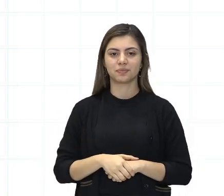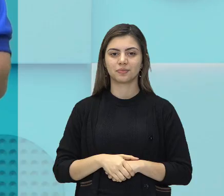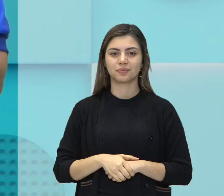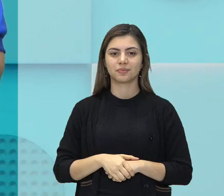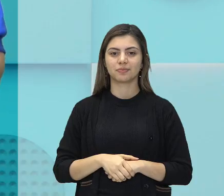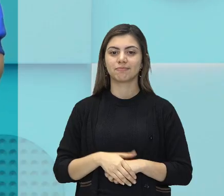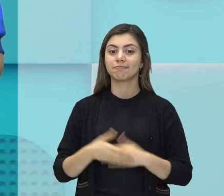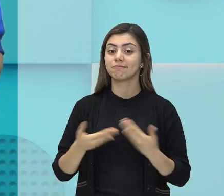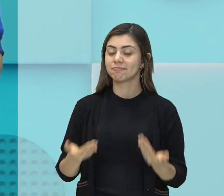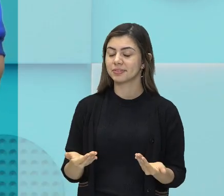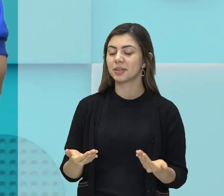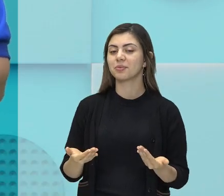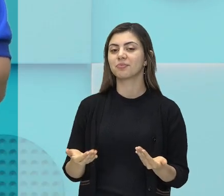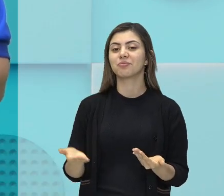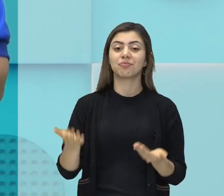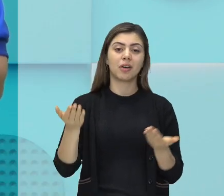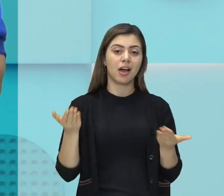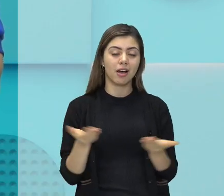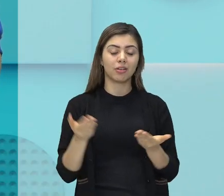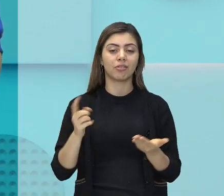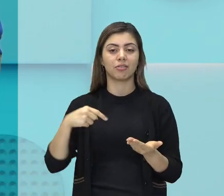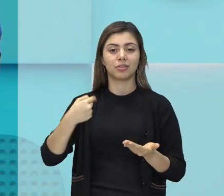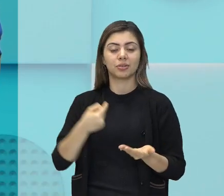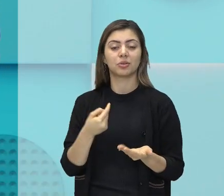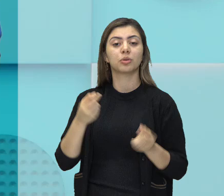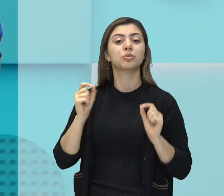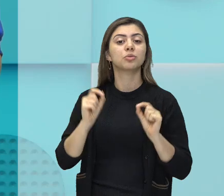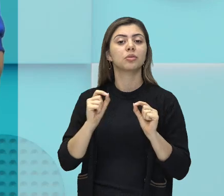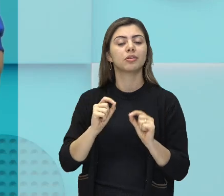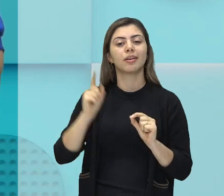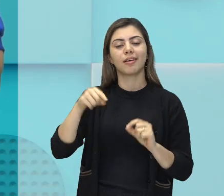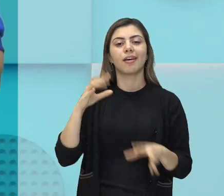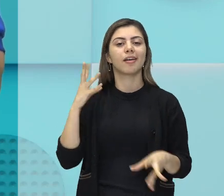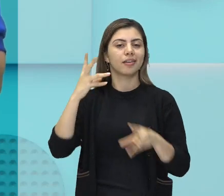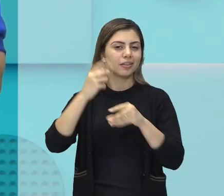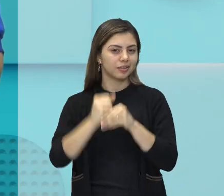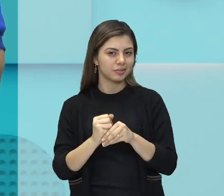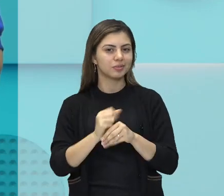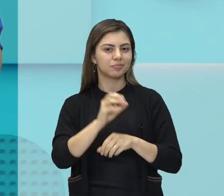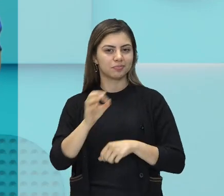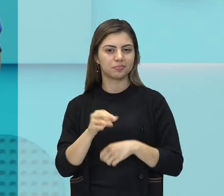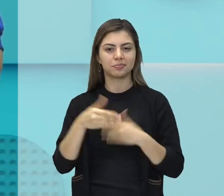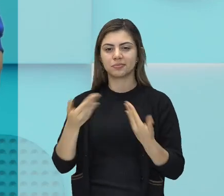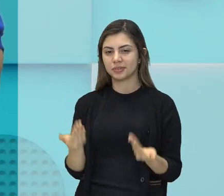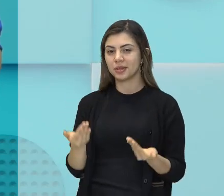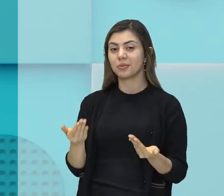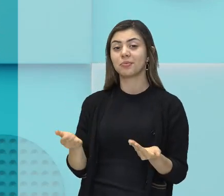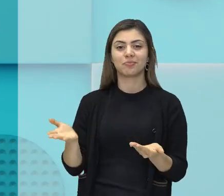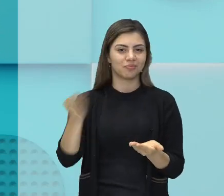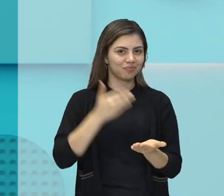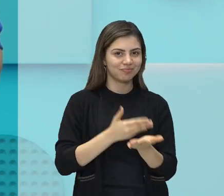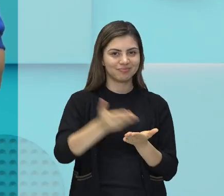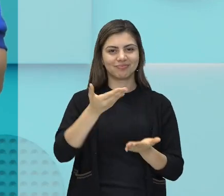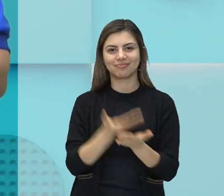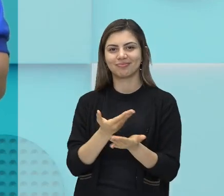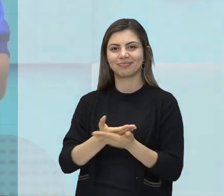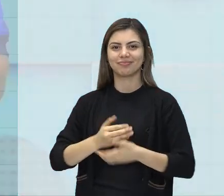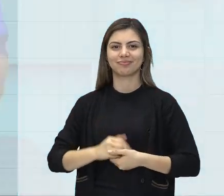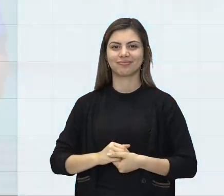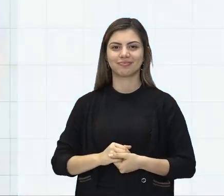avaliação. Pois bem, turmas, hoje será a nossa revisão. Então, vamos a